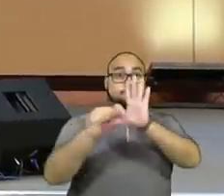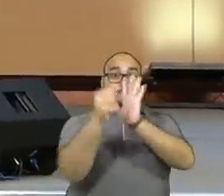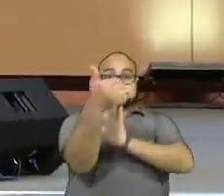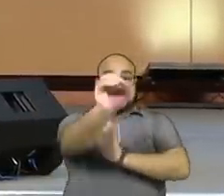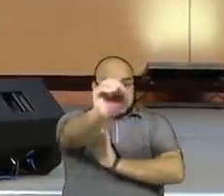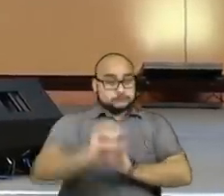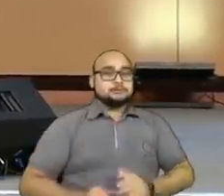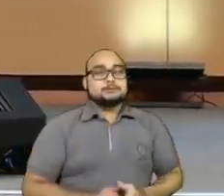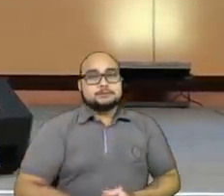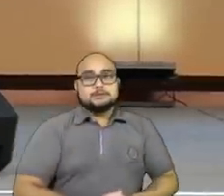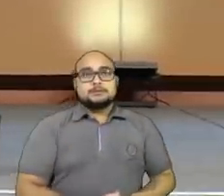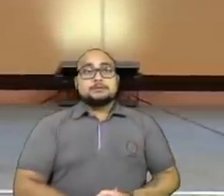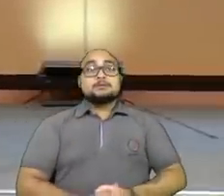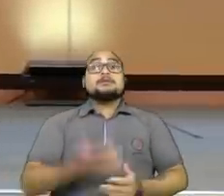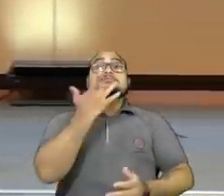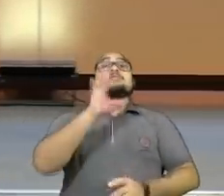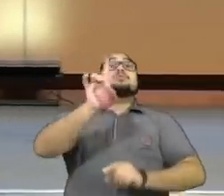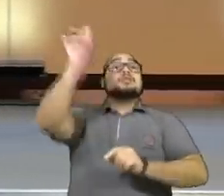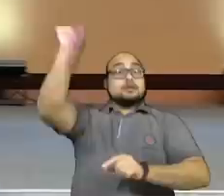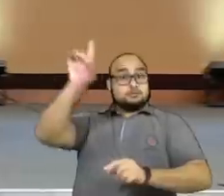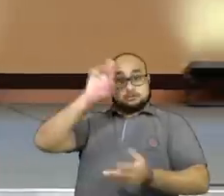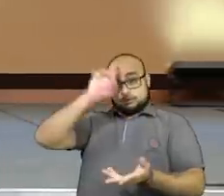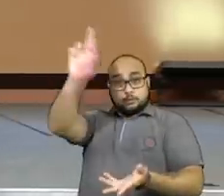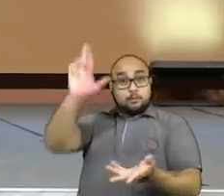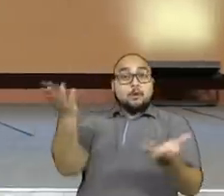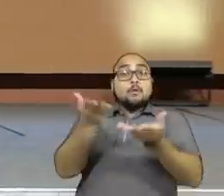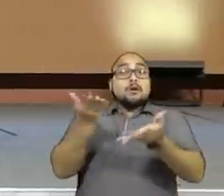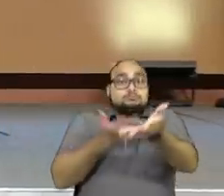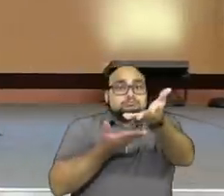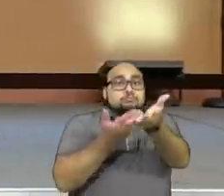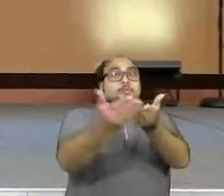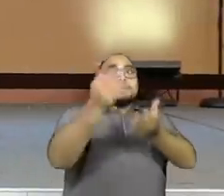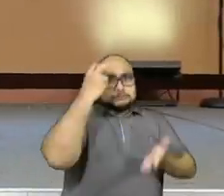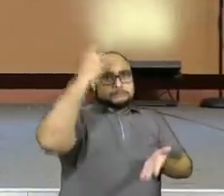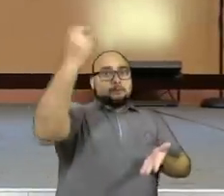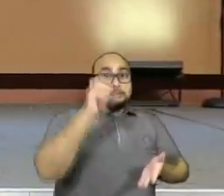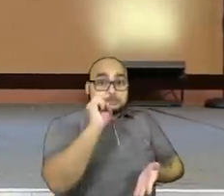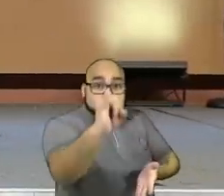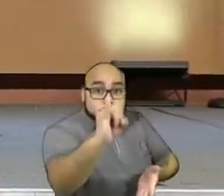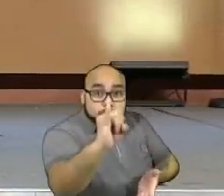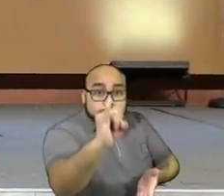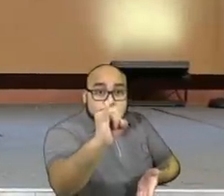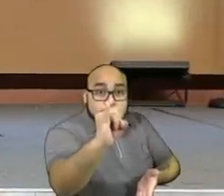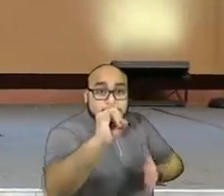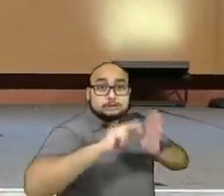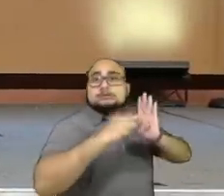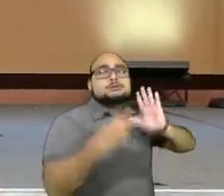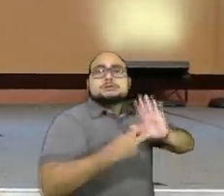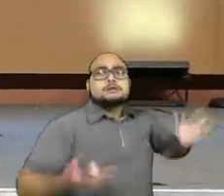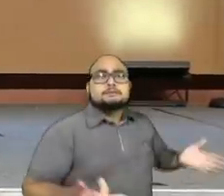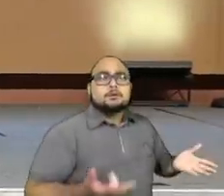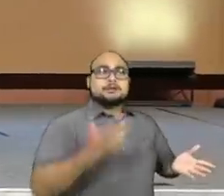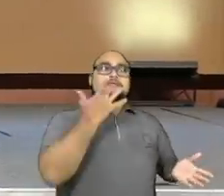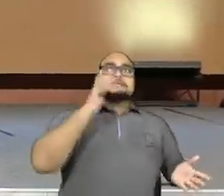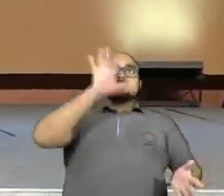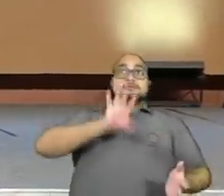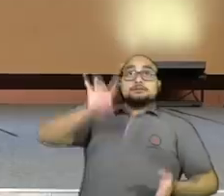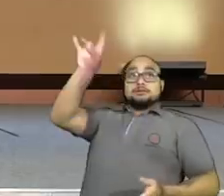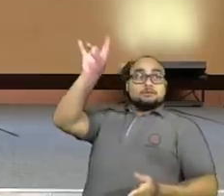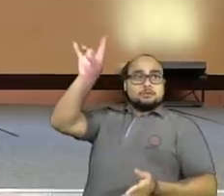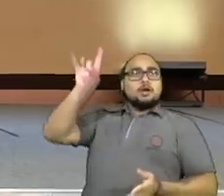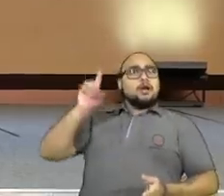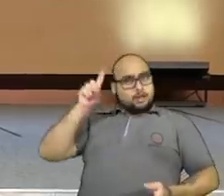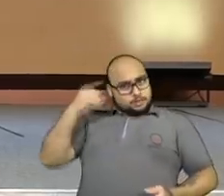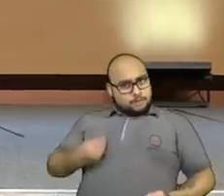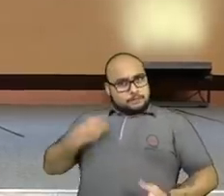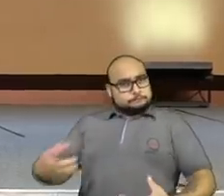que o temor do Senhor é o princípio da sabedoria. Significa que quando você teme ao Senhor, você tem um estilo de vida superior. A